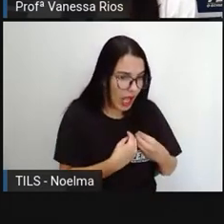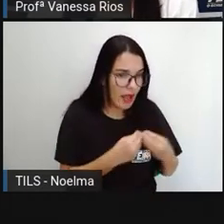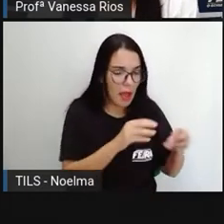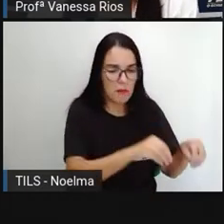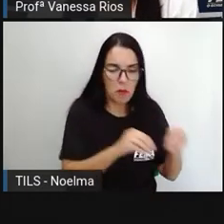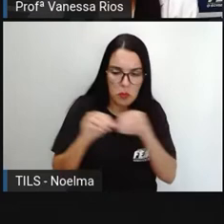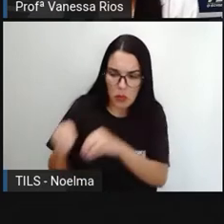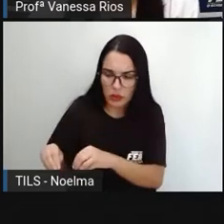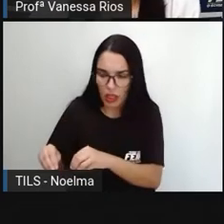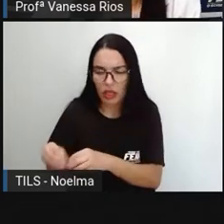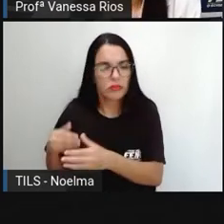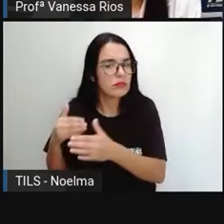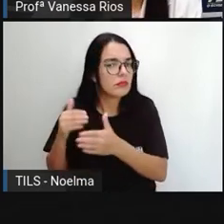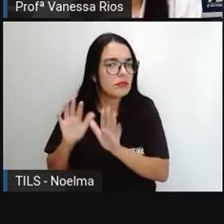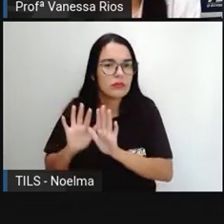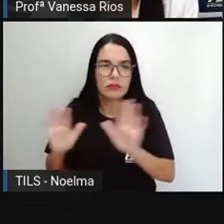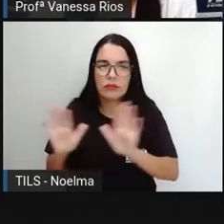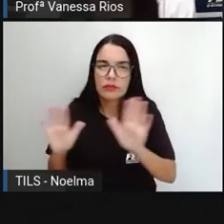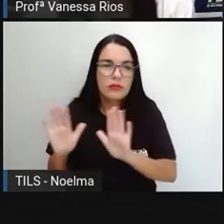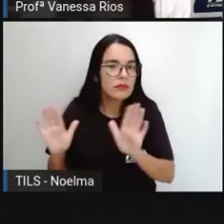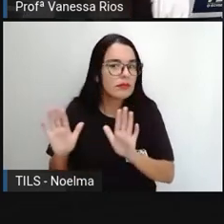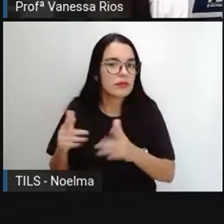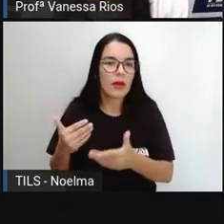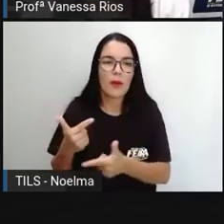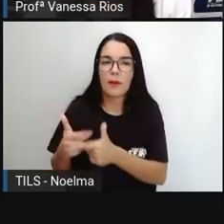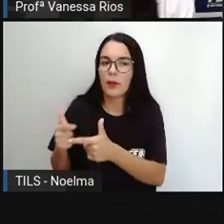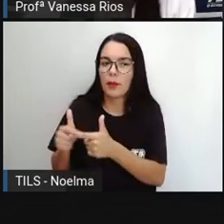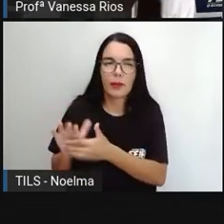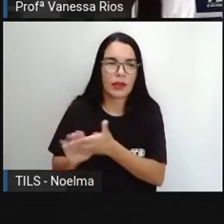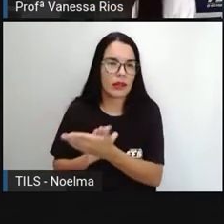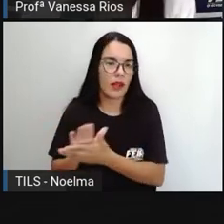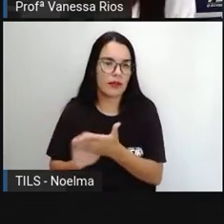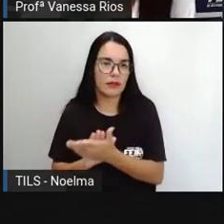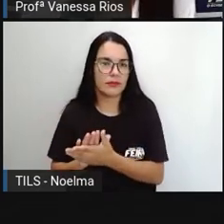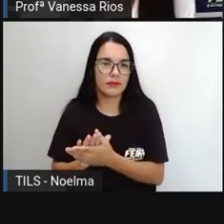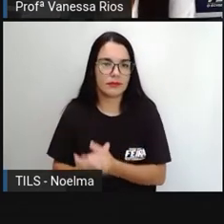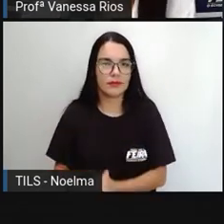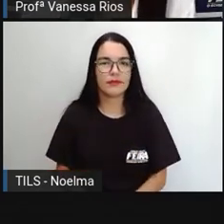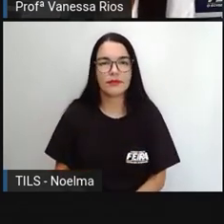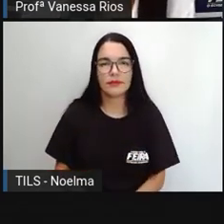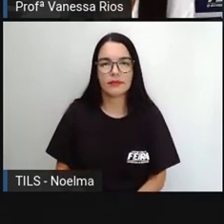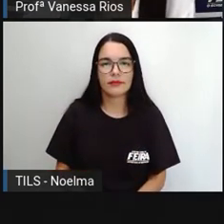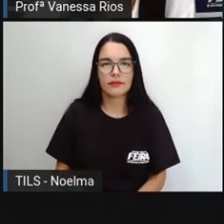habilidades. Na verdade, são modos de vidas diferentes.